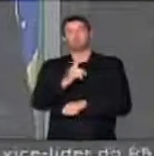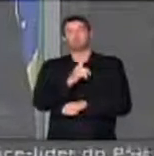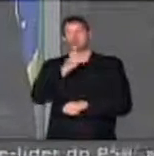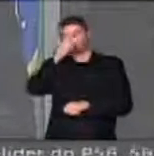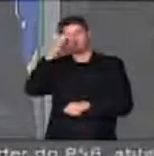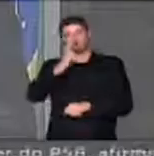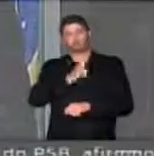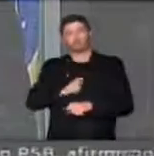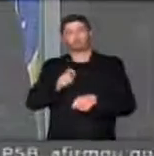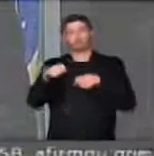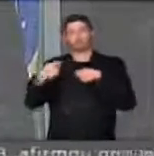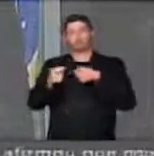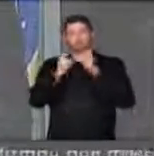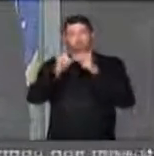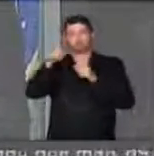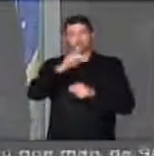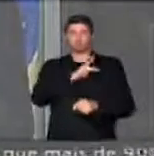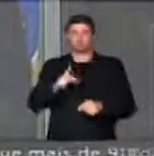governante.